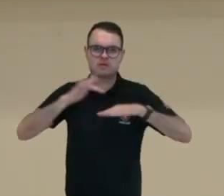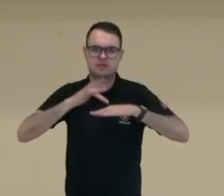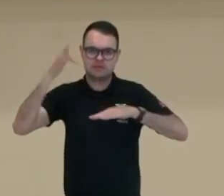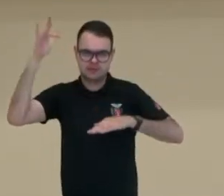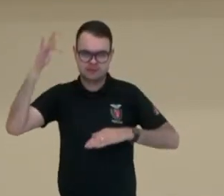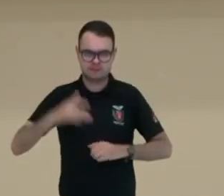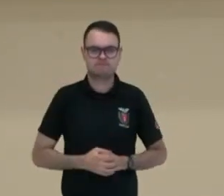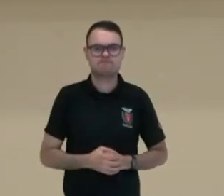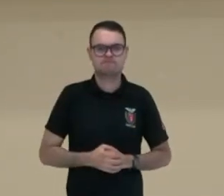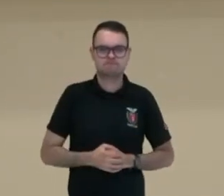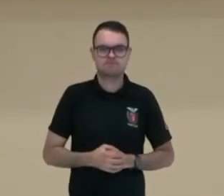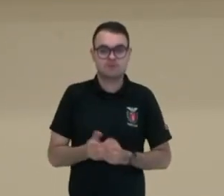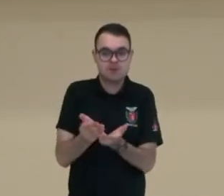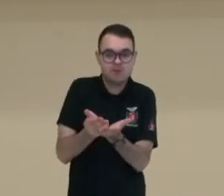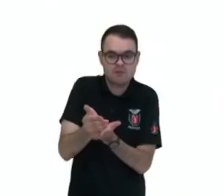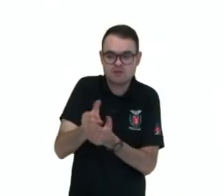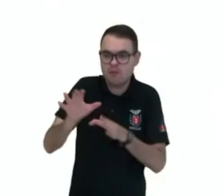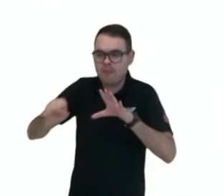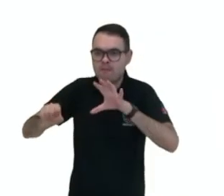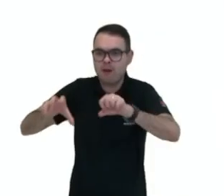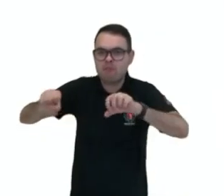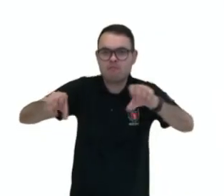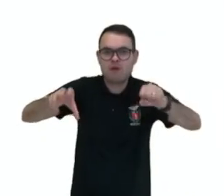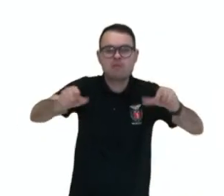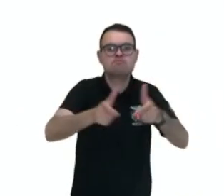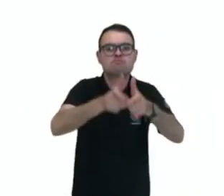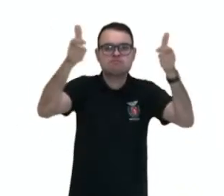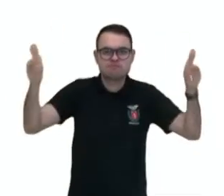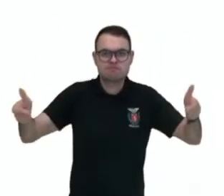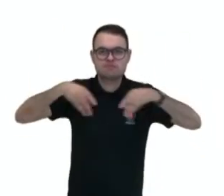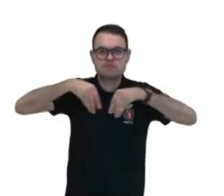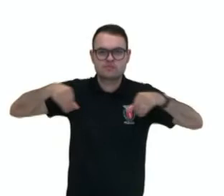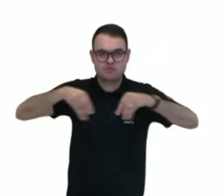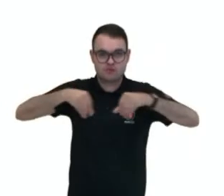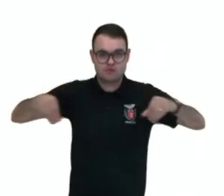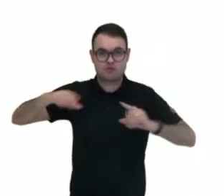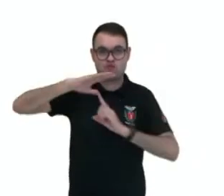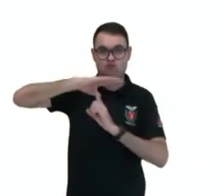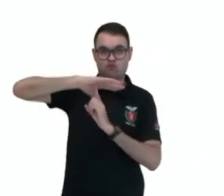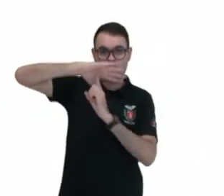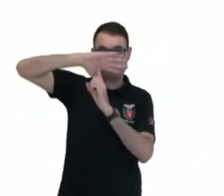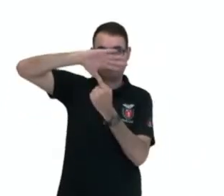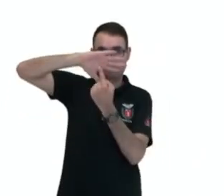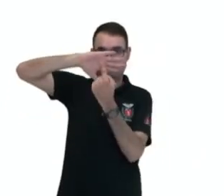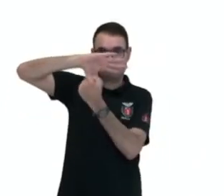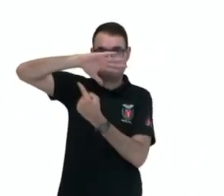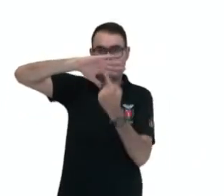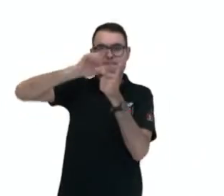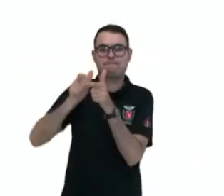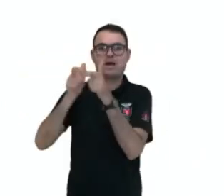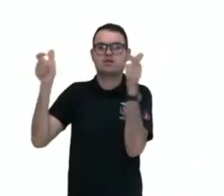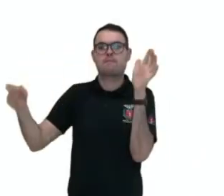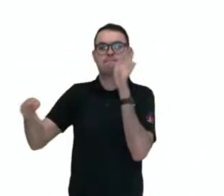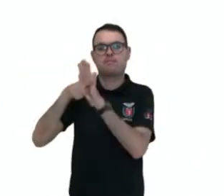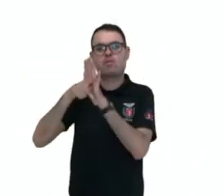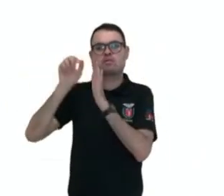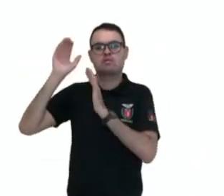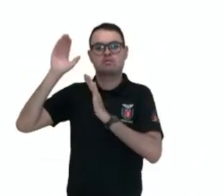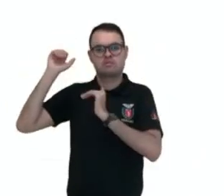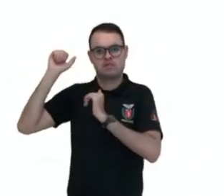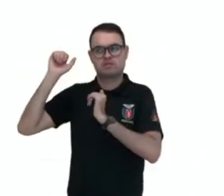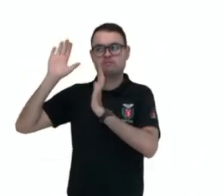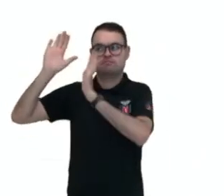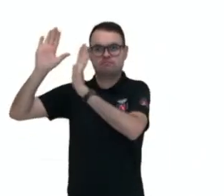preciosos. No início da colonização, a maior parte das terras do atual estado do Paraná pertencia à Espanha.